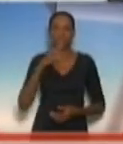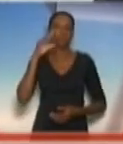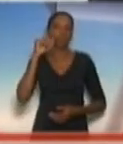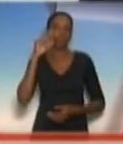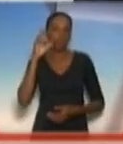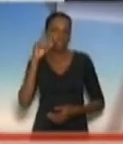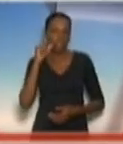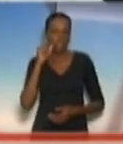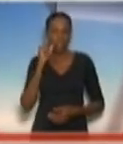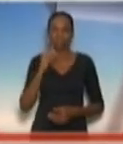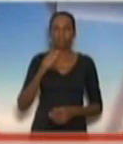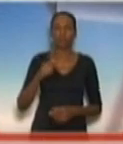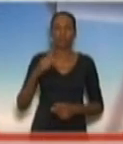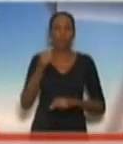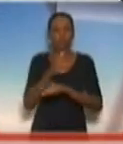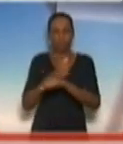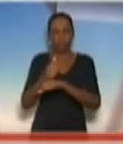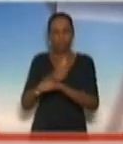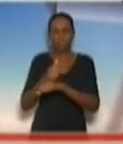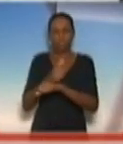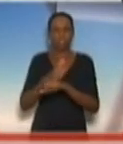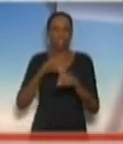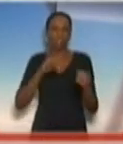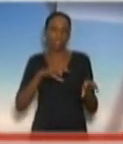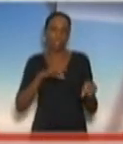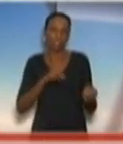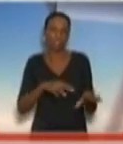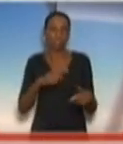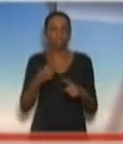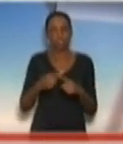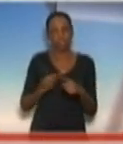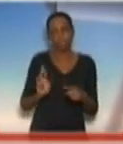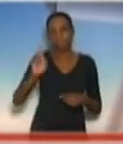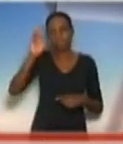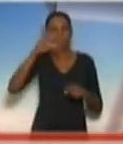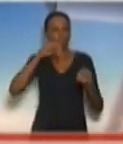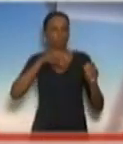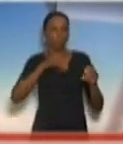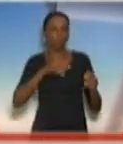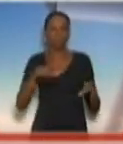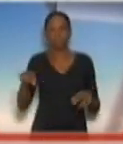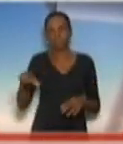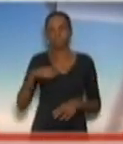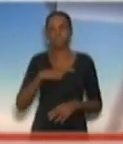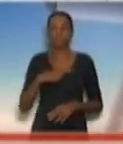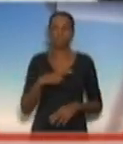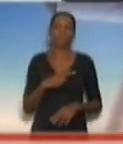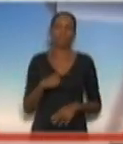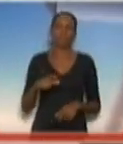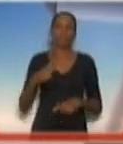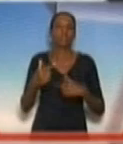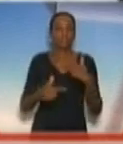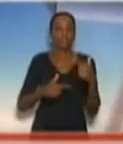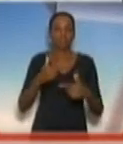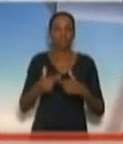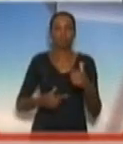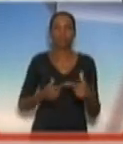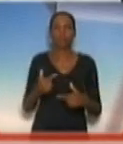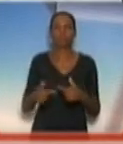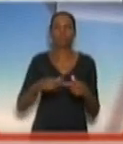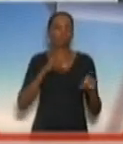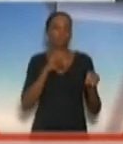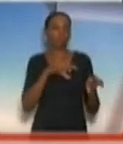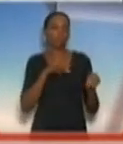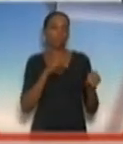funcionários do quadro de apoio, profissionais da educação, porque eles são educadores também, são profissionais da educação, são trabalhadores da